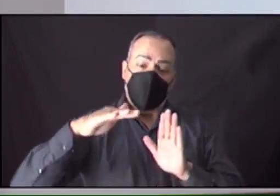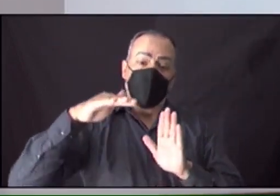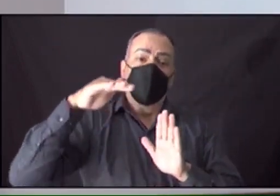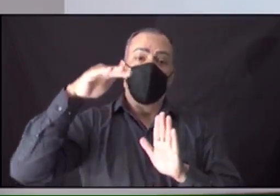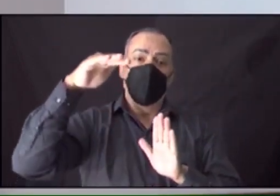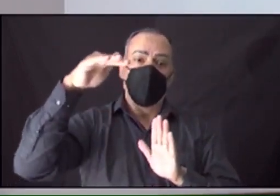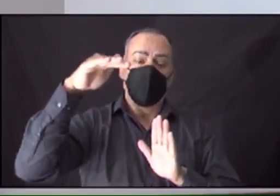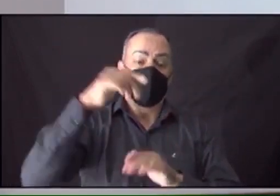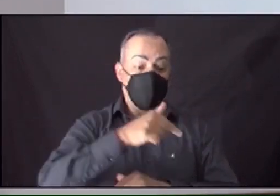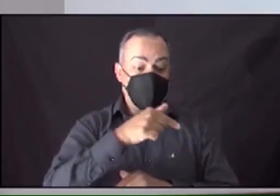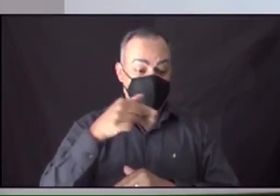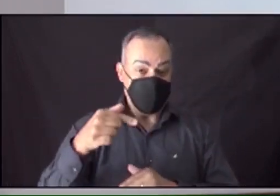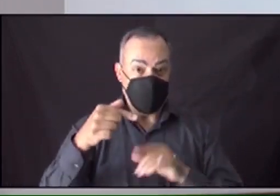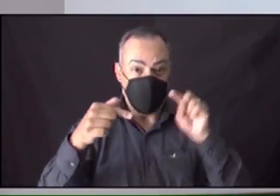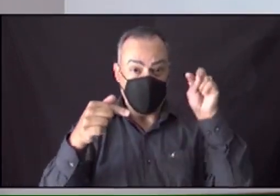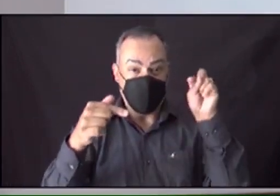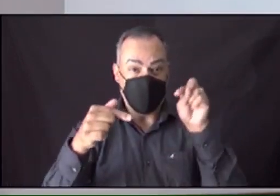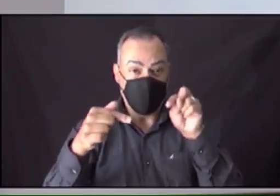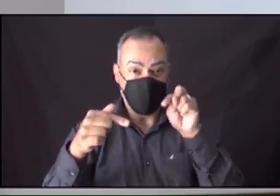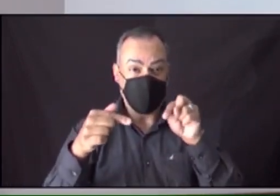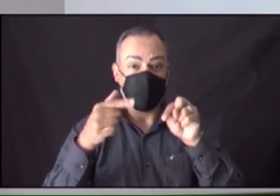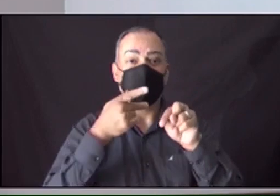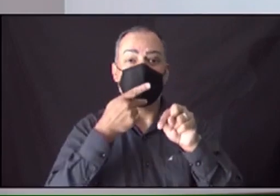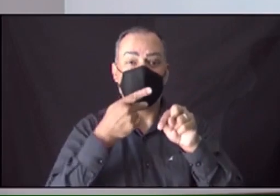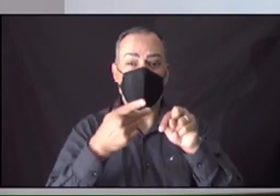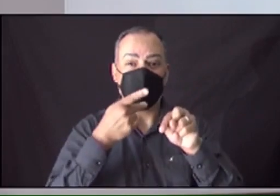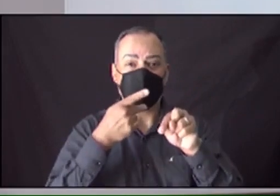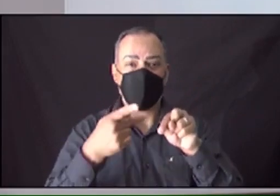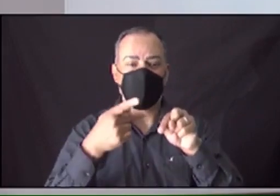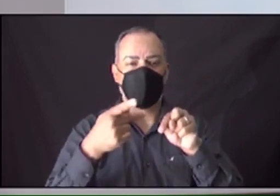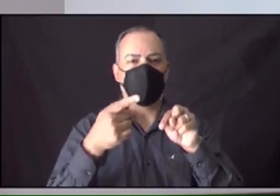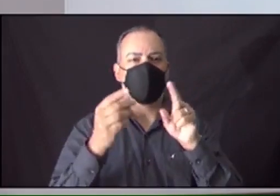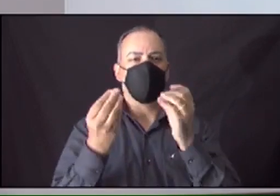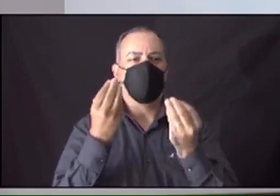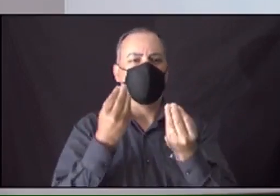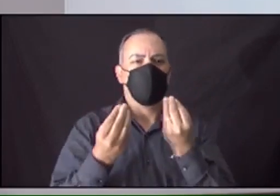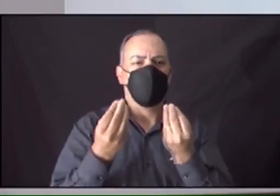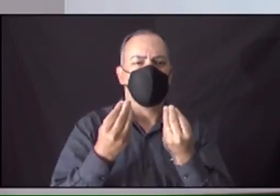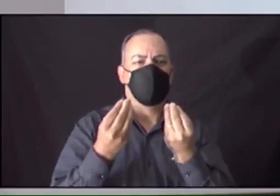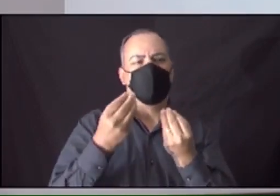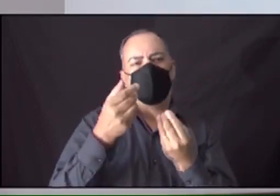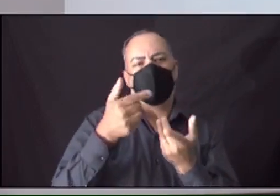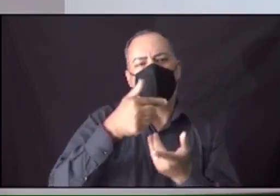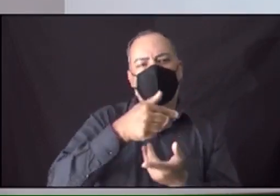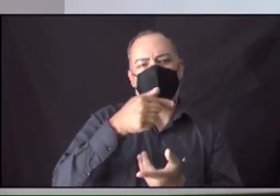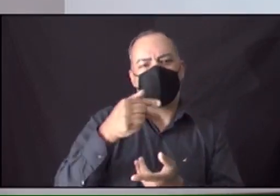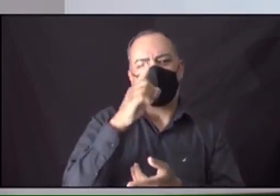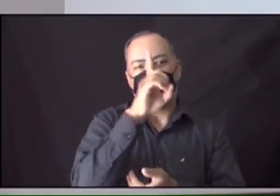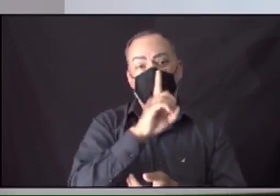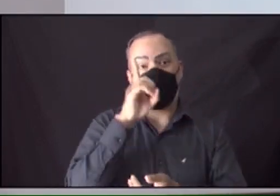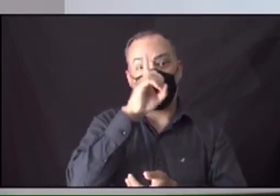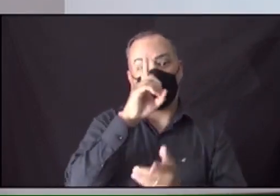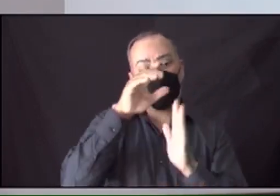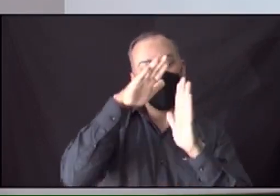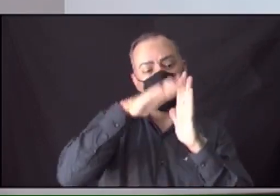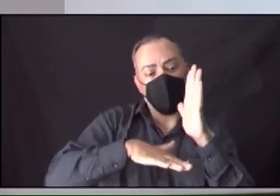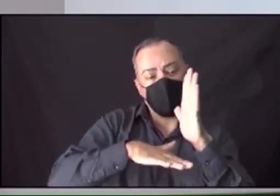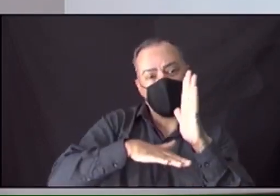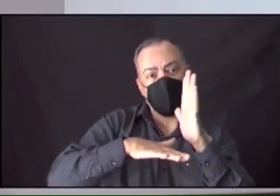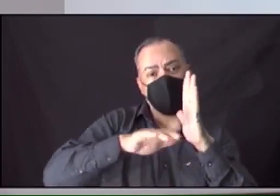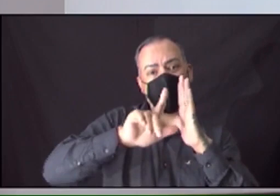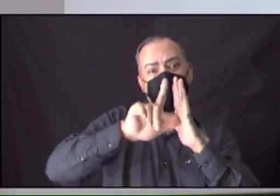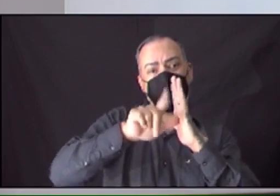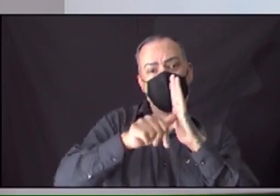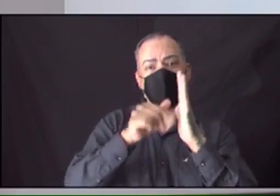Então, nessa semana aqui, que a Tati falou, a gente vê que aqui começou a semana sempre no domingo com baixa e termina